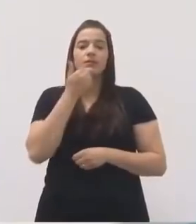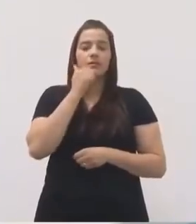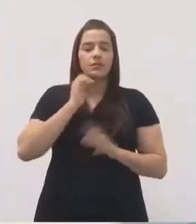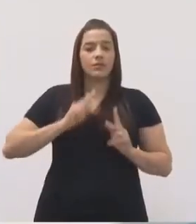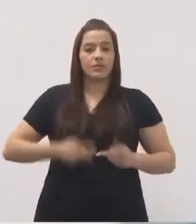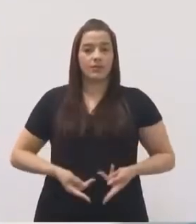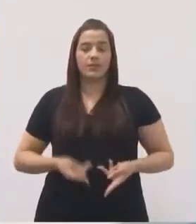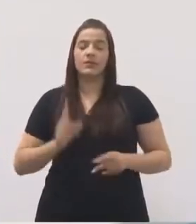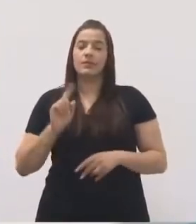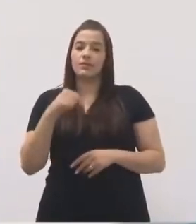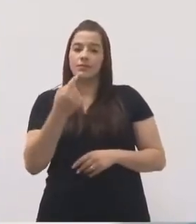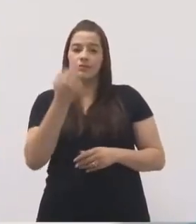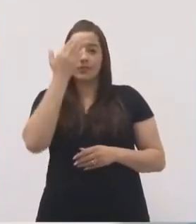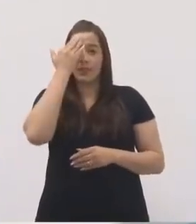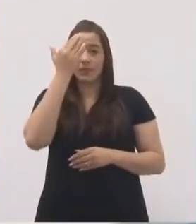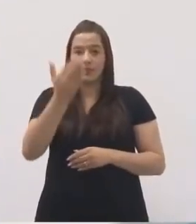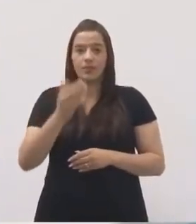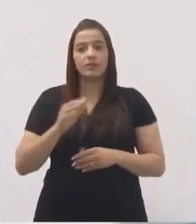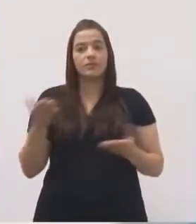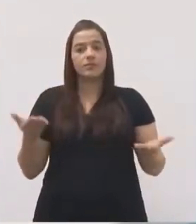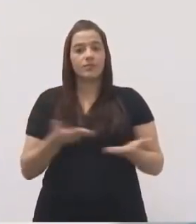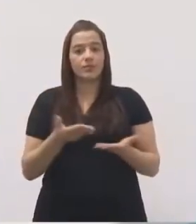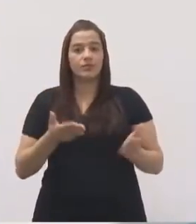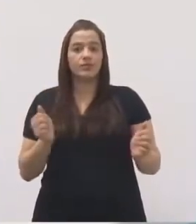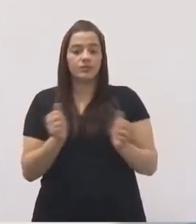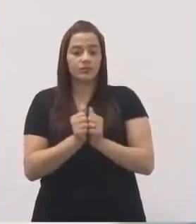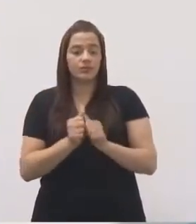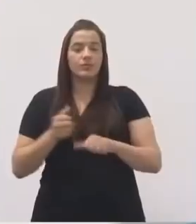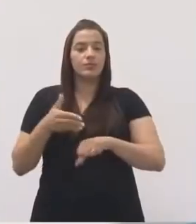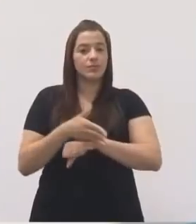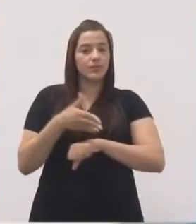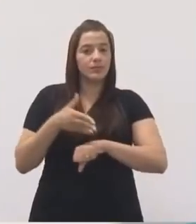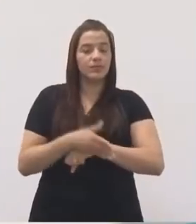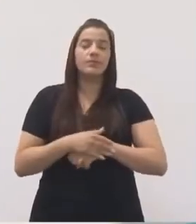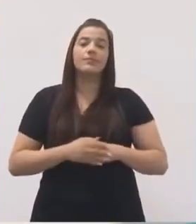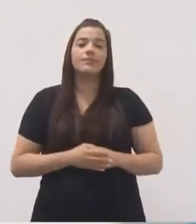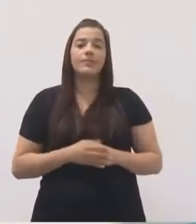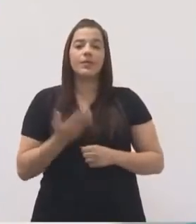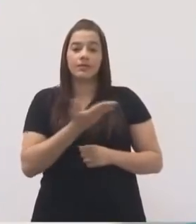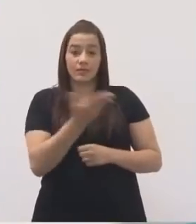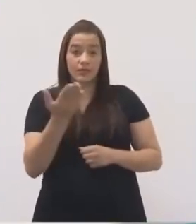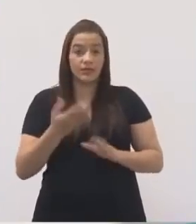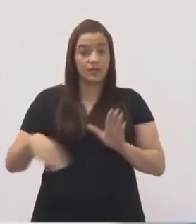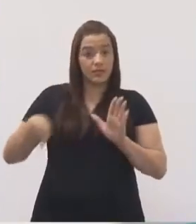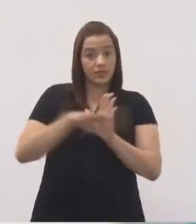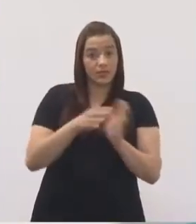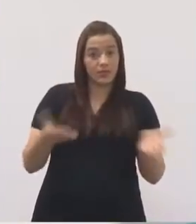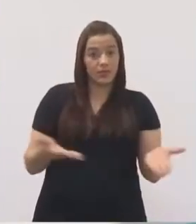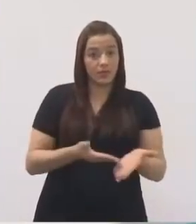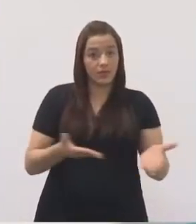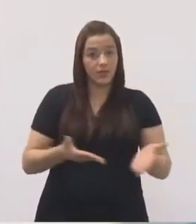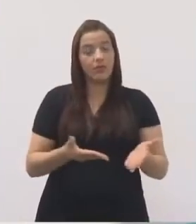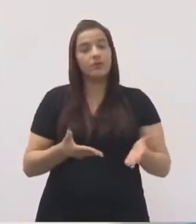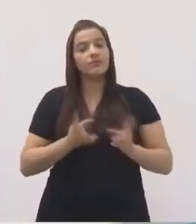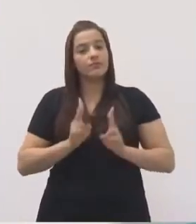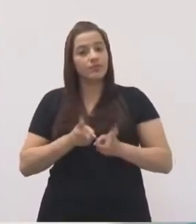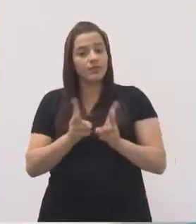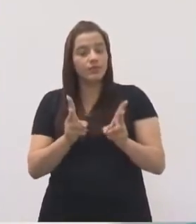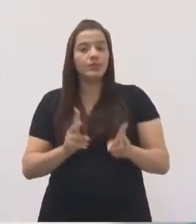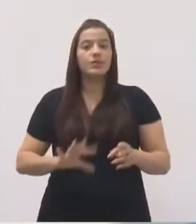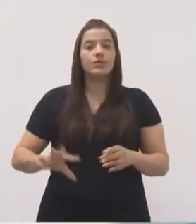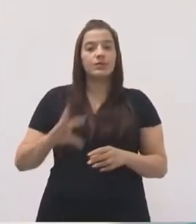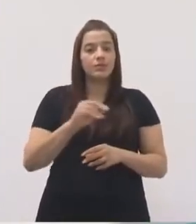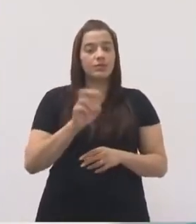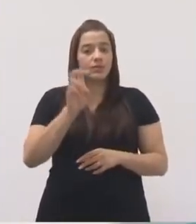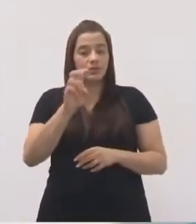eu agradeço aqueles que já puderam e estão participando, e você que está chegando e aqueles que vão continuar